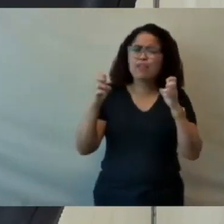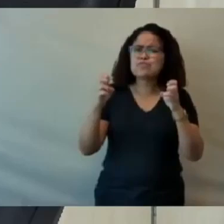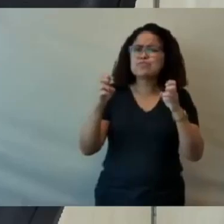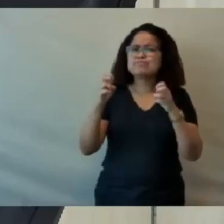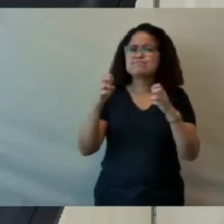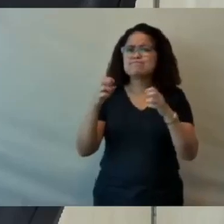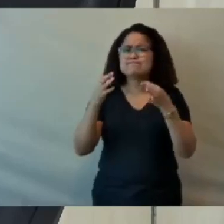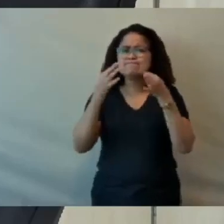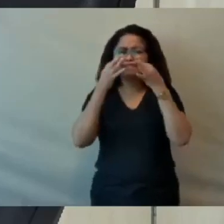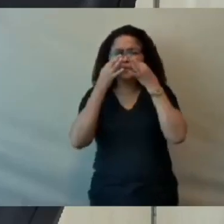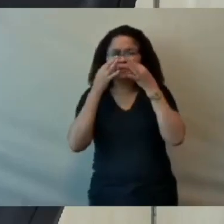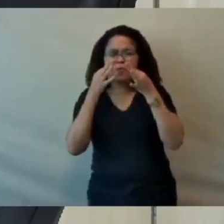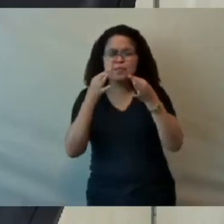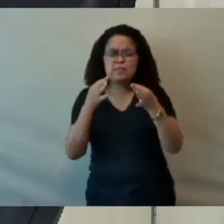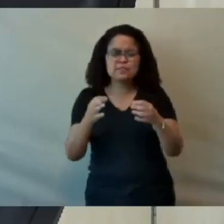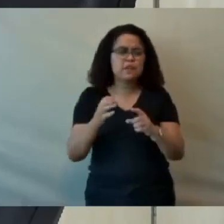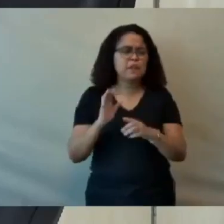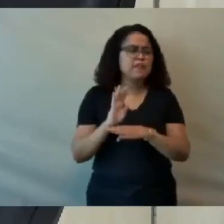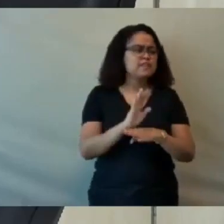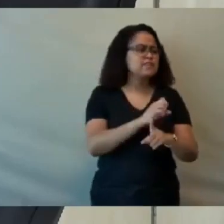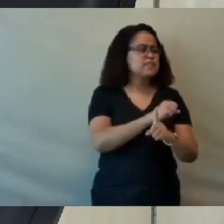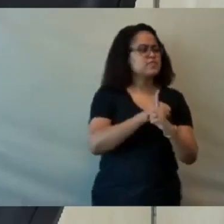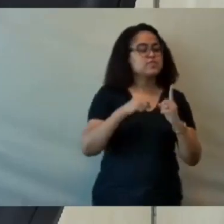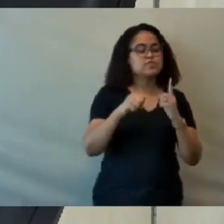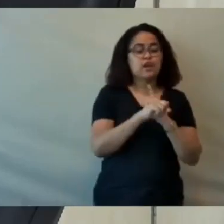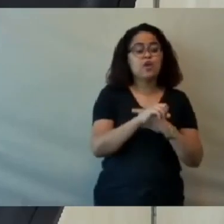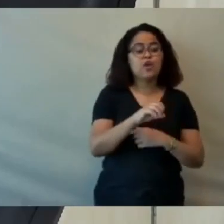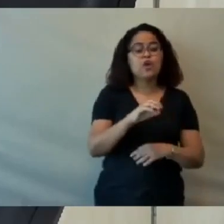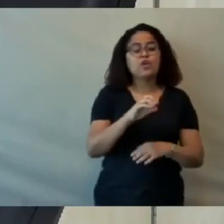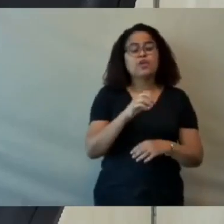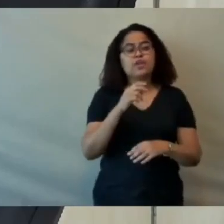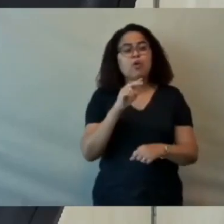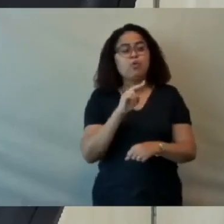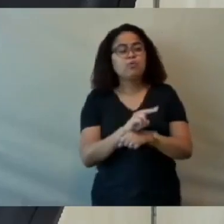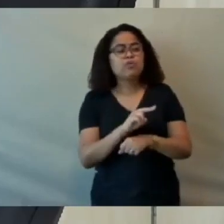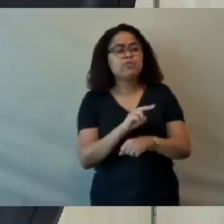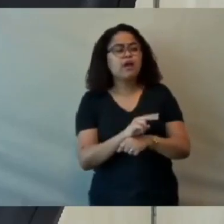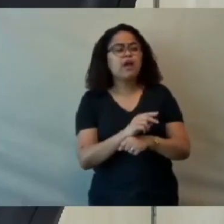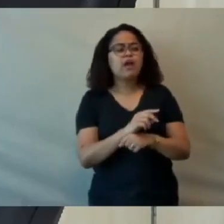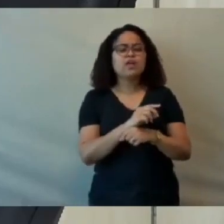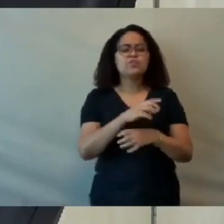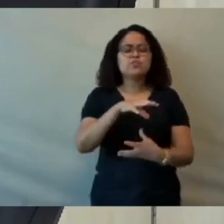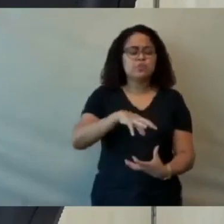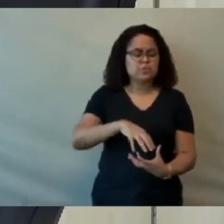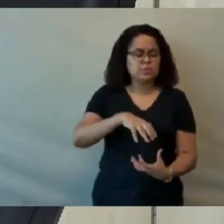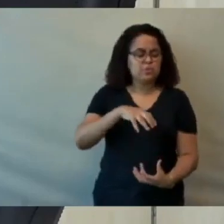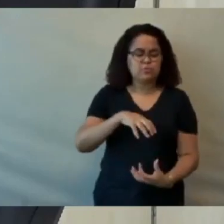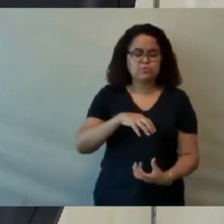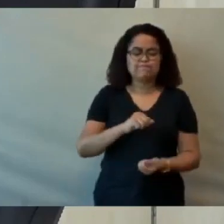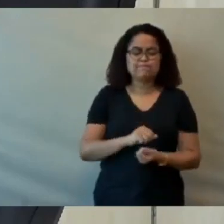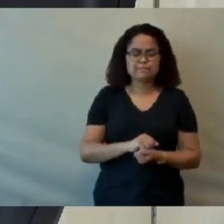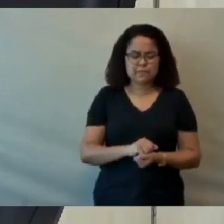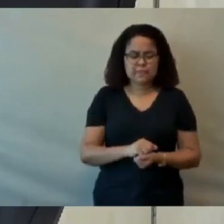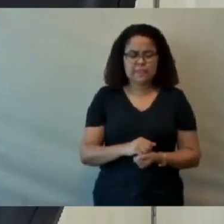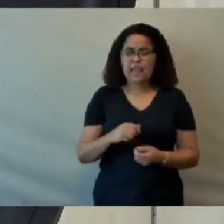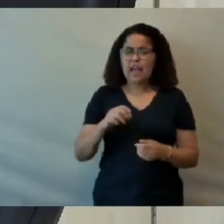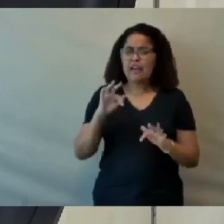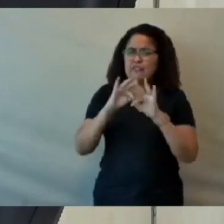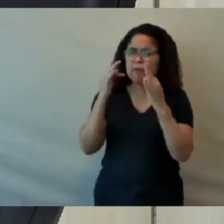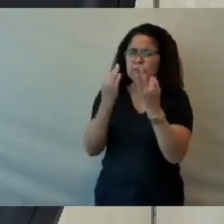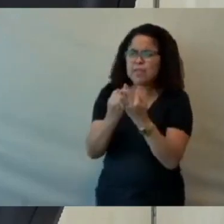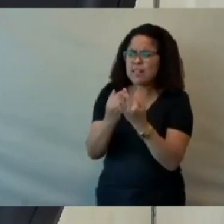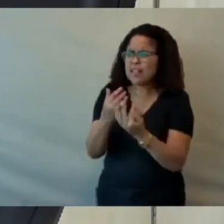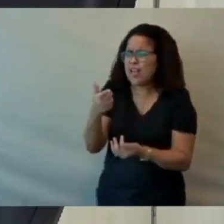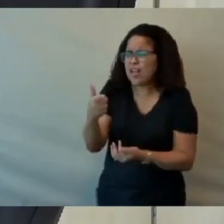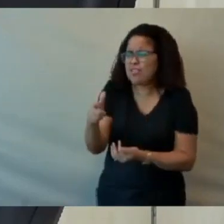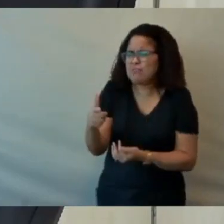questão de cuidado com o idoso. As famílias, muitas vezes, elas não têm condições, não só financeiras, de arcar